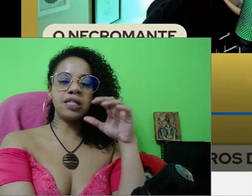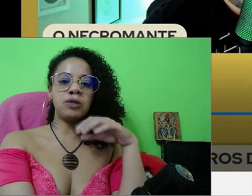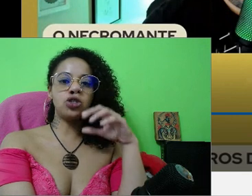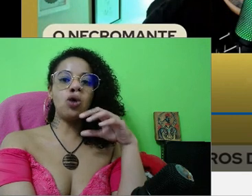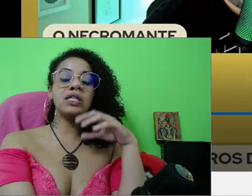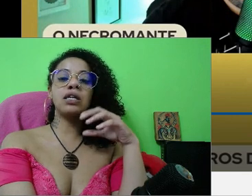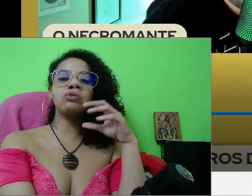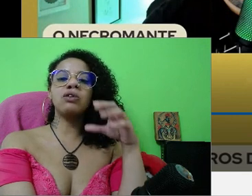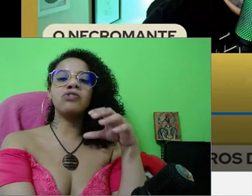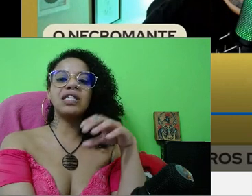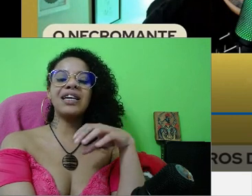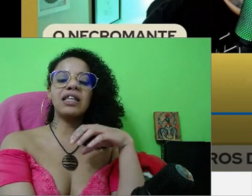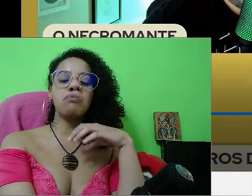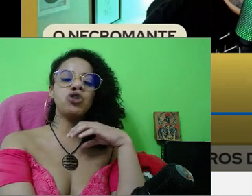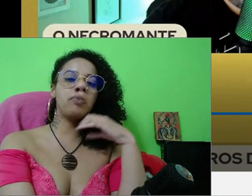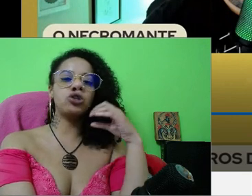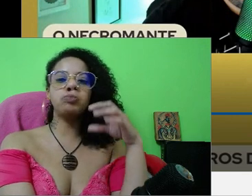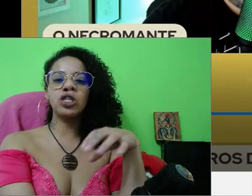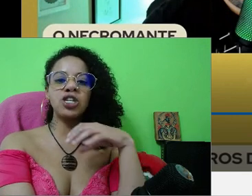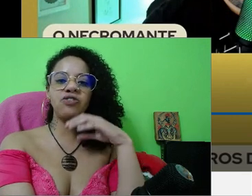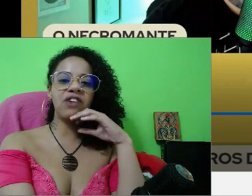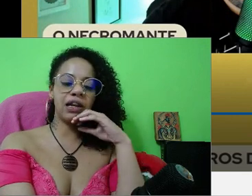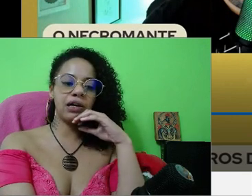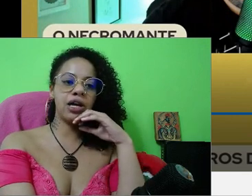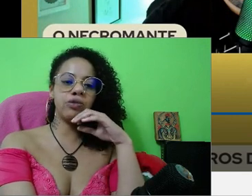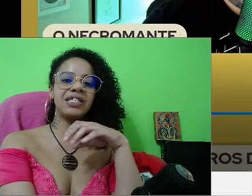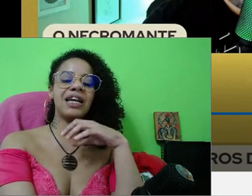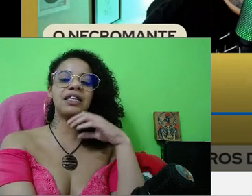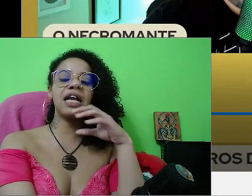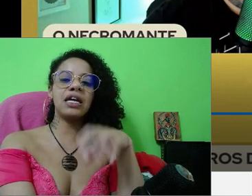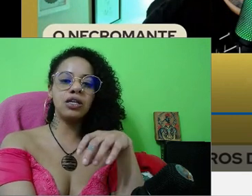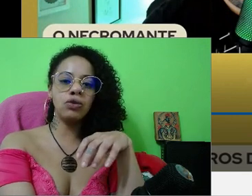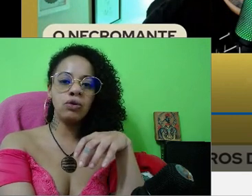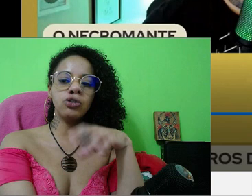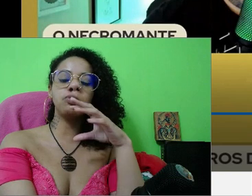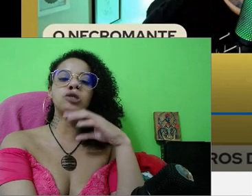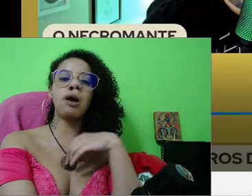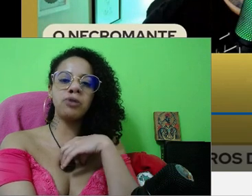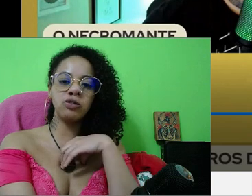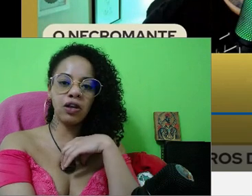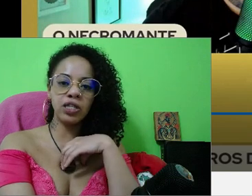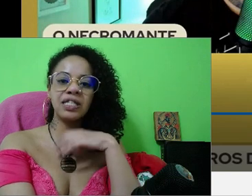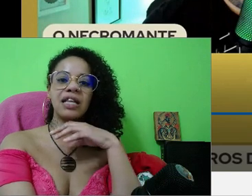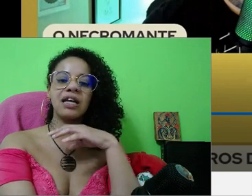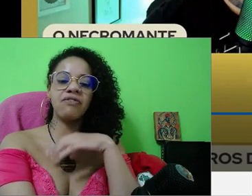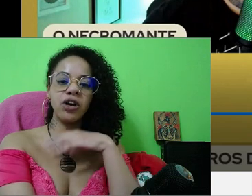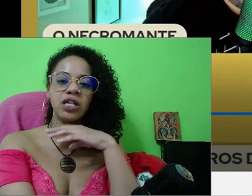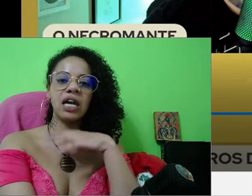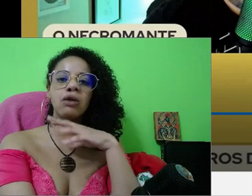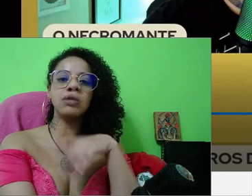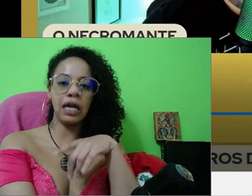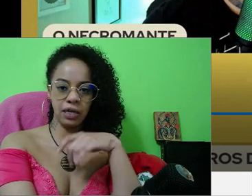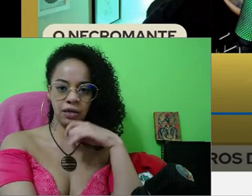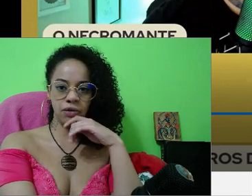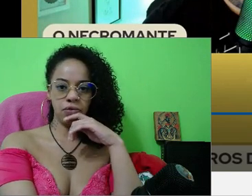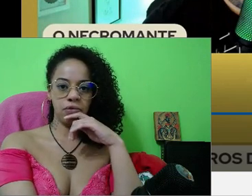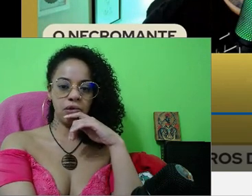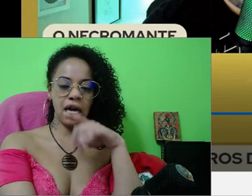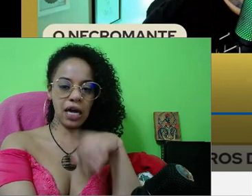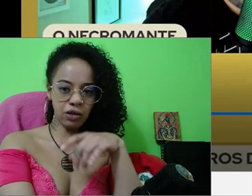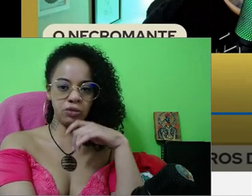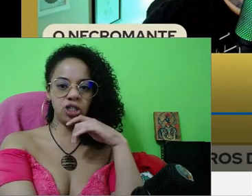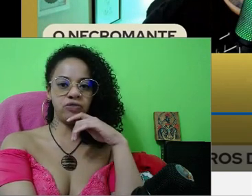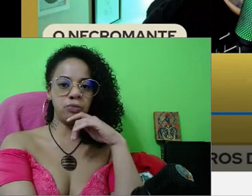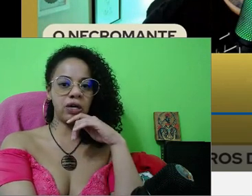as pessoas que não são você que tem muito menos poder de fala eu estarei traindo os meus próprios valores que é dar voz a quem não tem